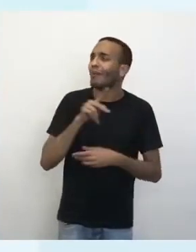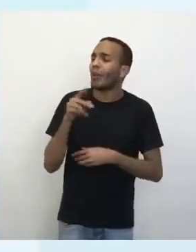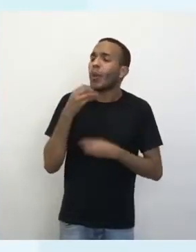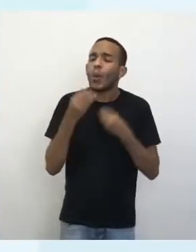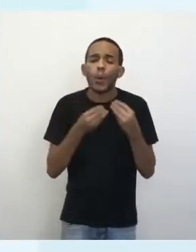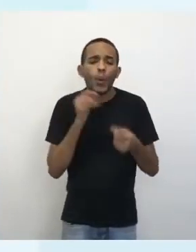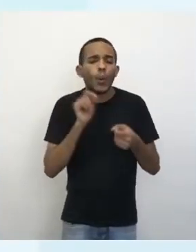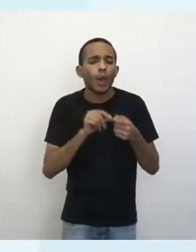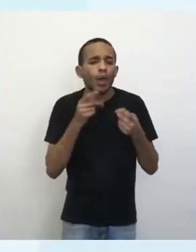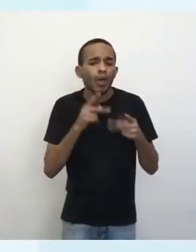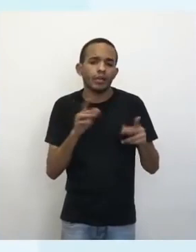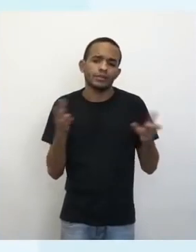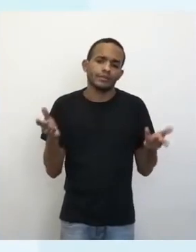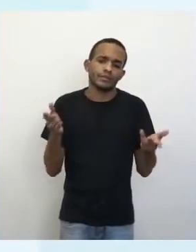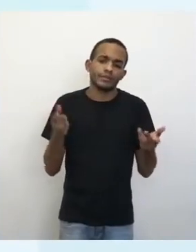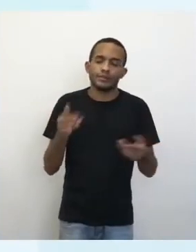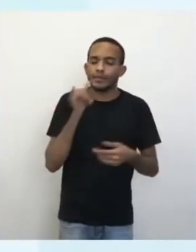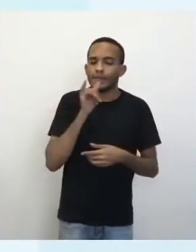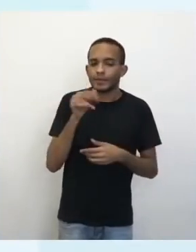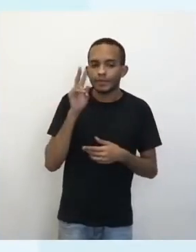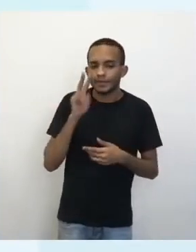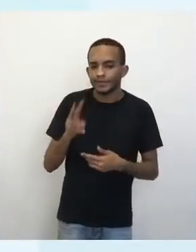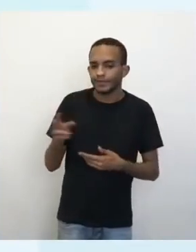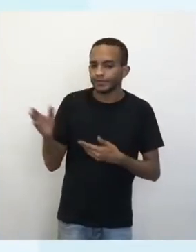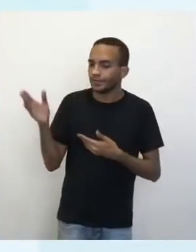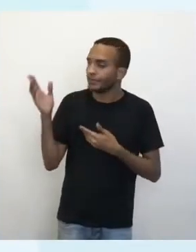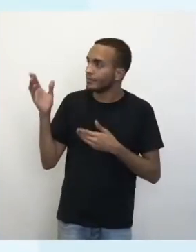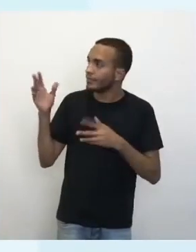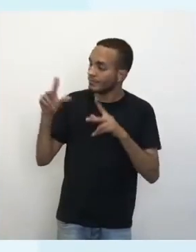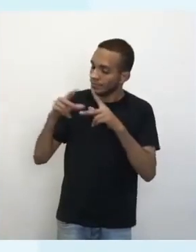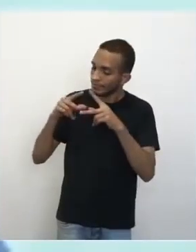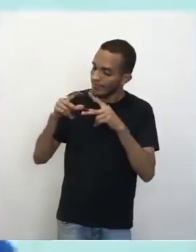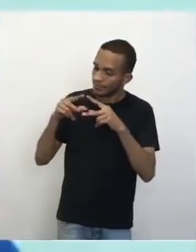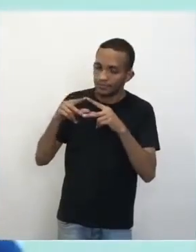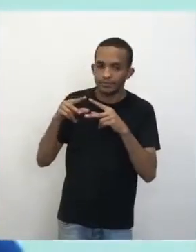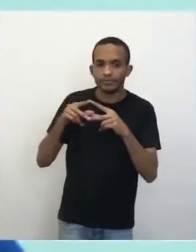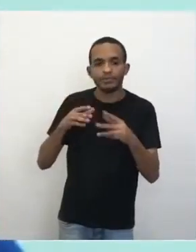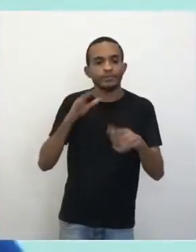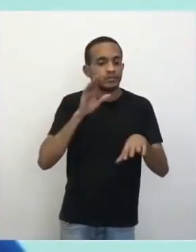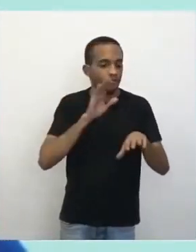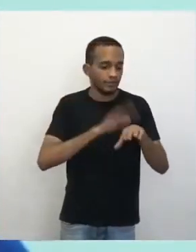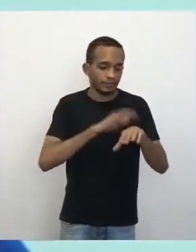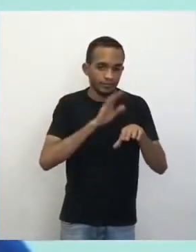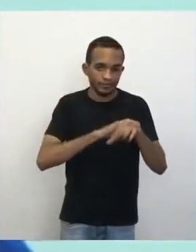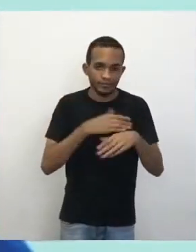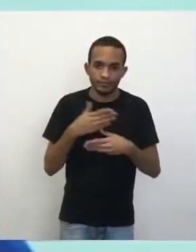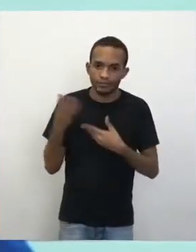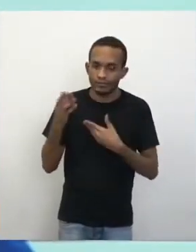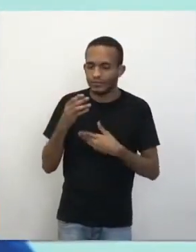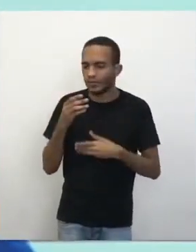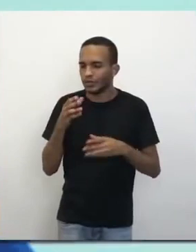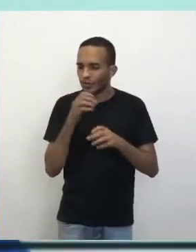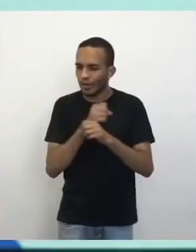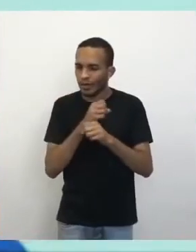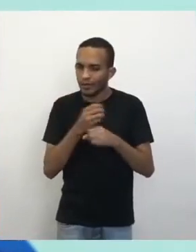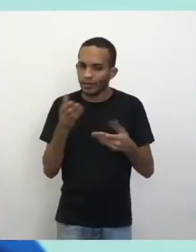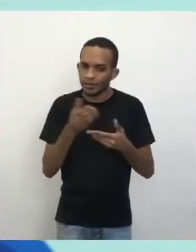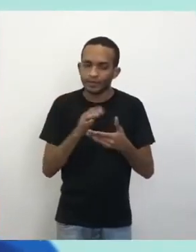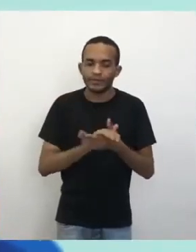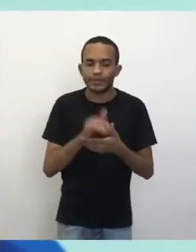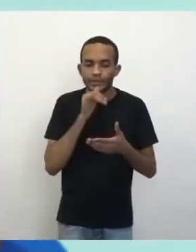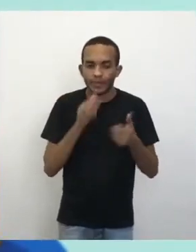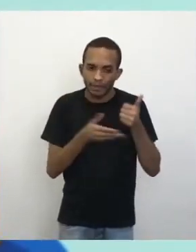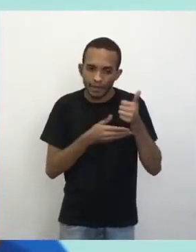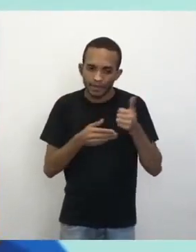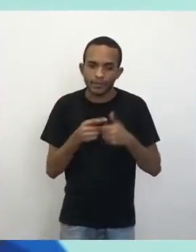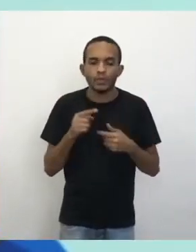que eu faço isso? Então, observe aqui a pirâmide que está comigo. Vamos contar as arestas? Na